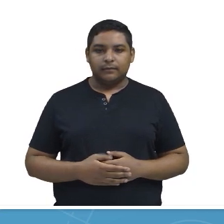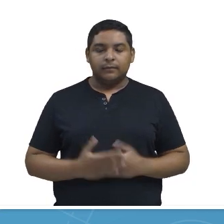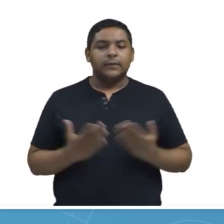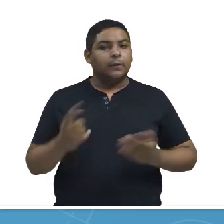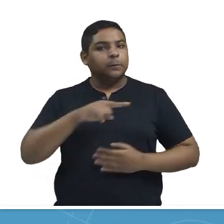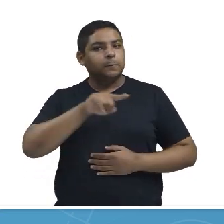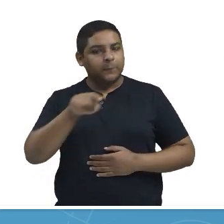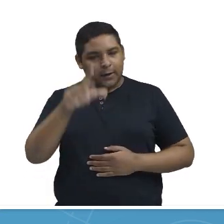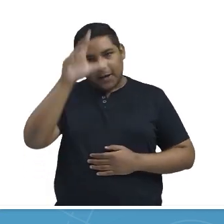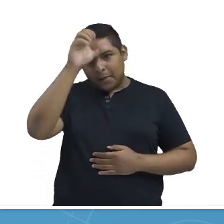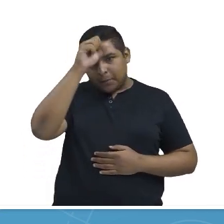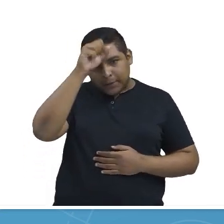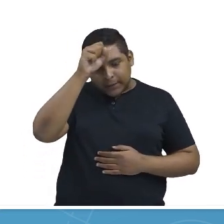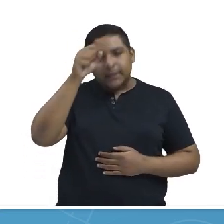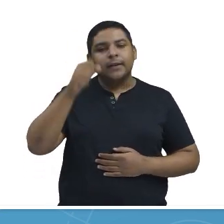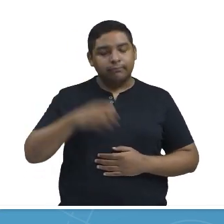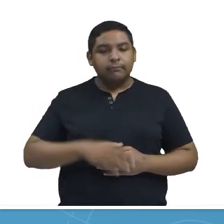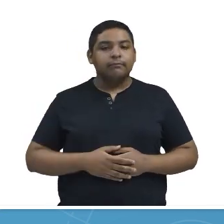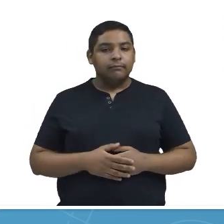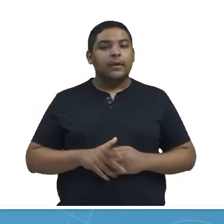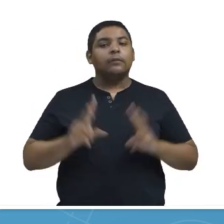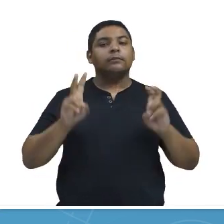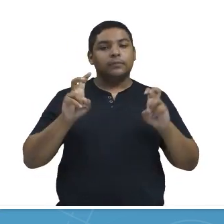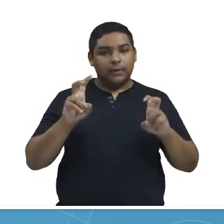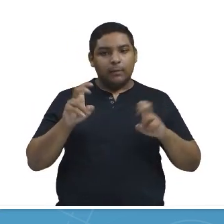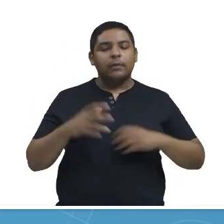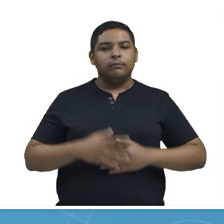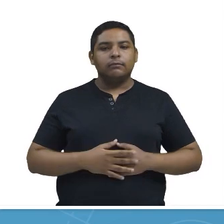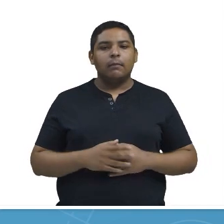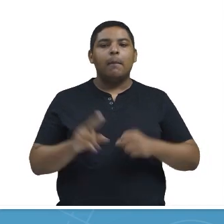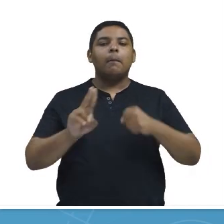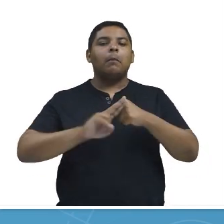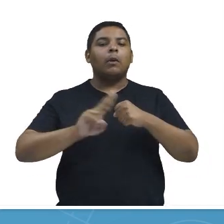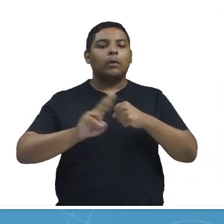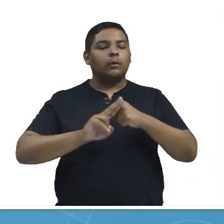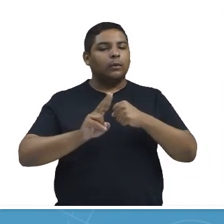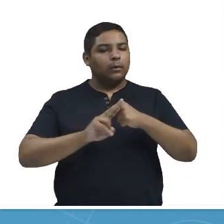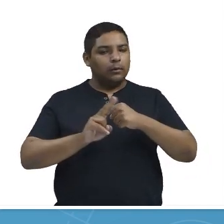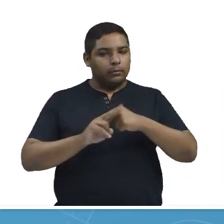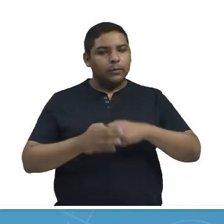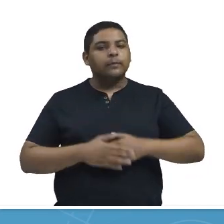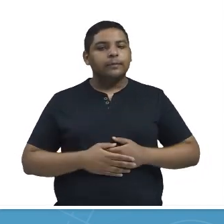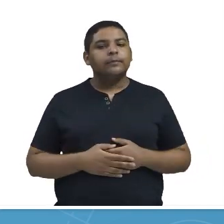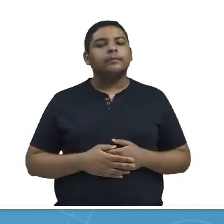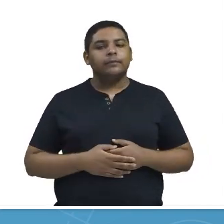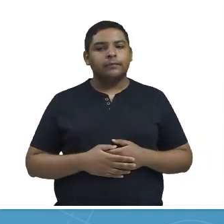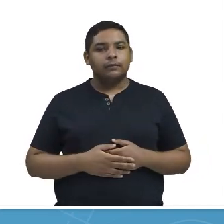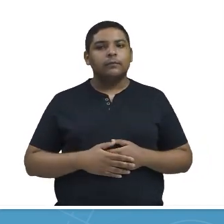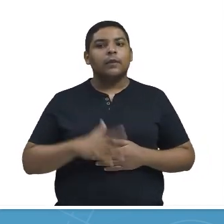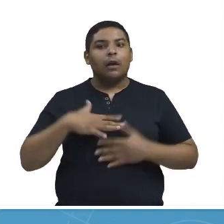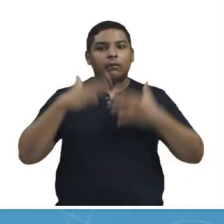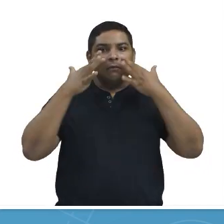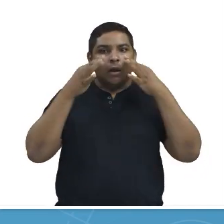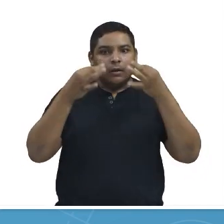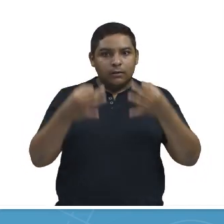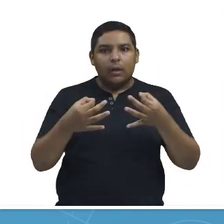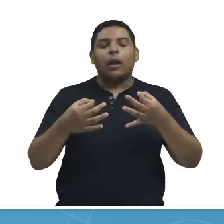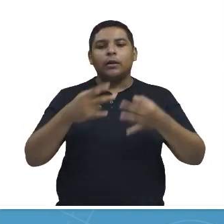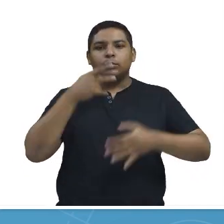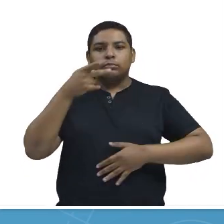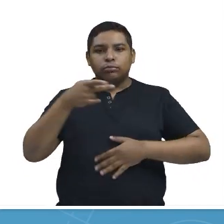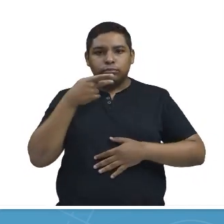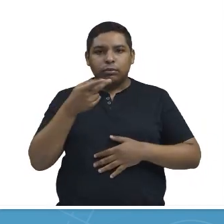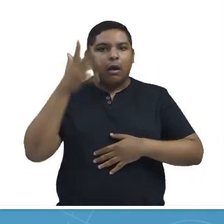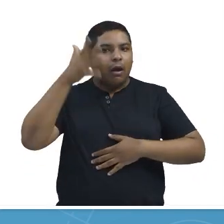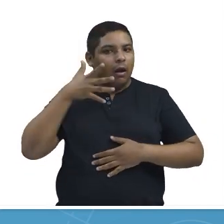um pouquinho sobre esse pronome relativo. Quero que vocês me acompanhem. Então deixa um pouquinho o chat lá, fiquem atentos aqui ao que eu estou falando,